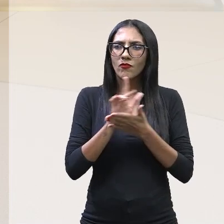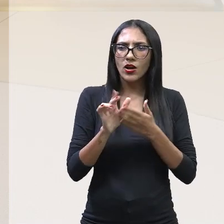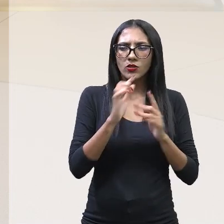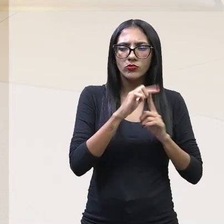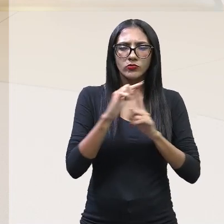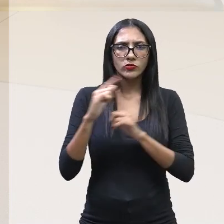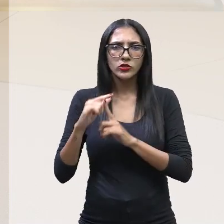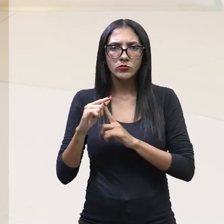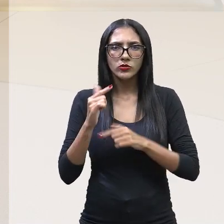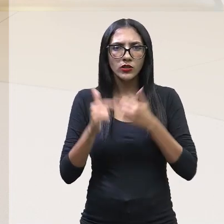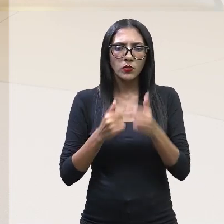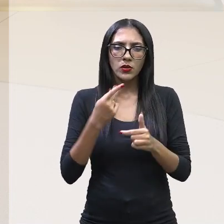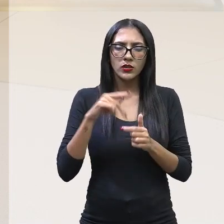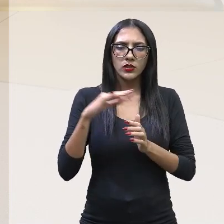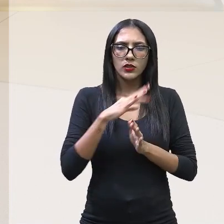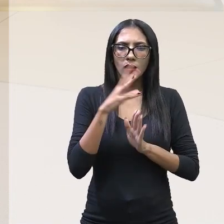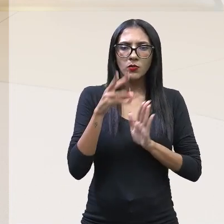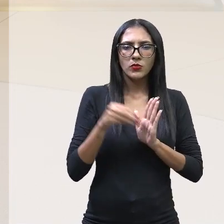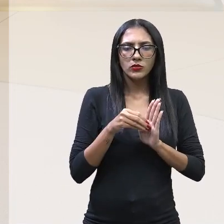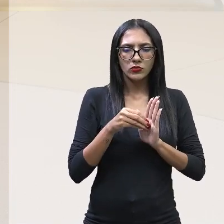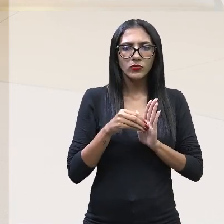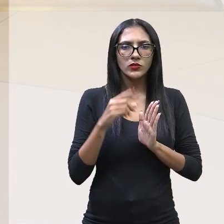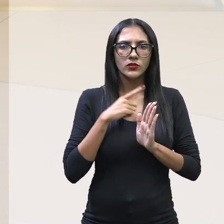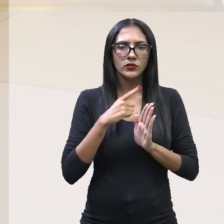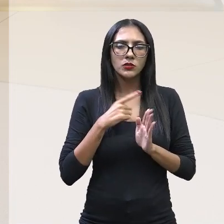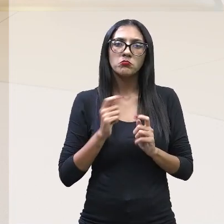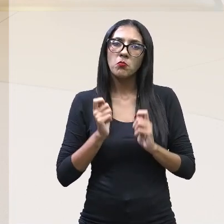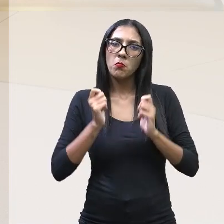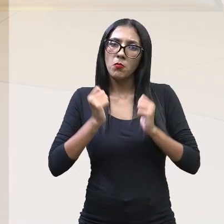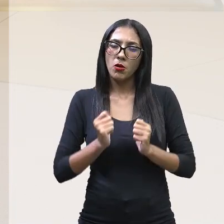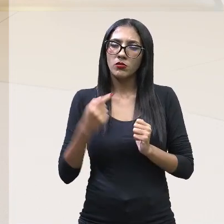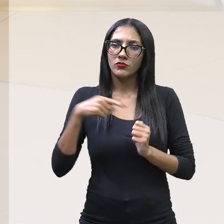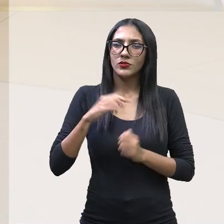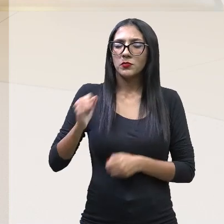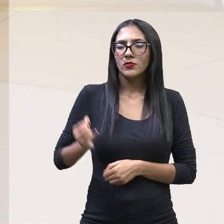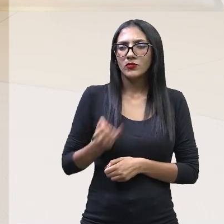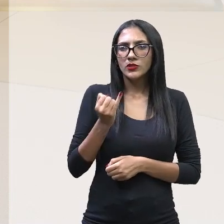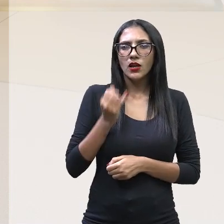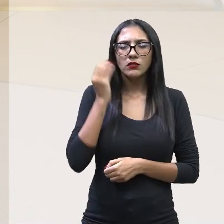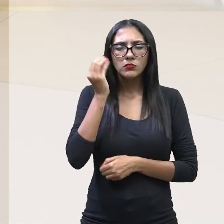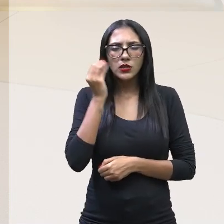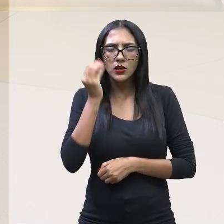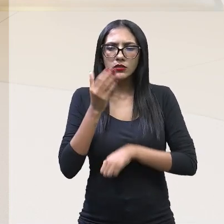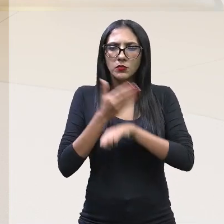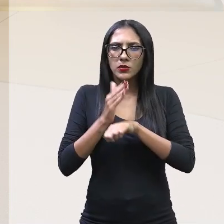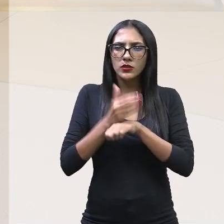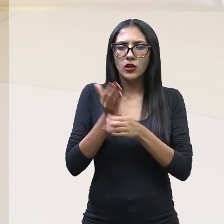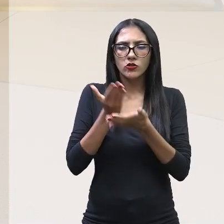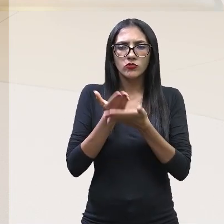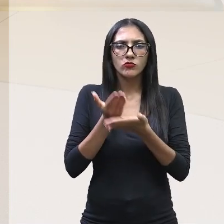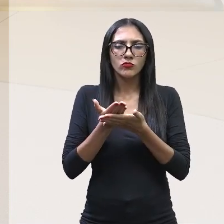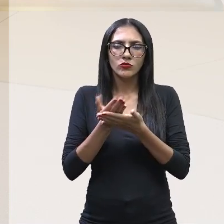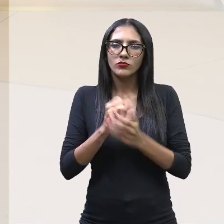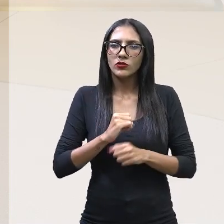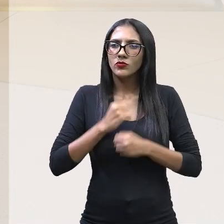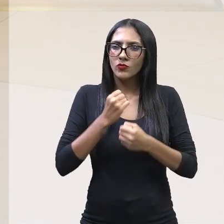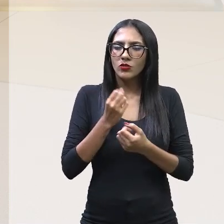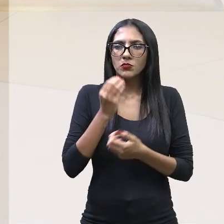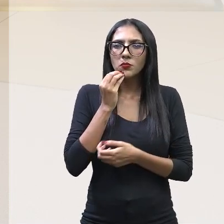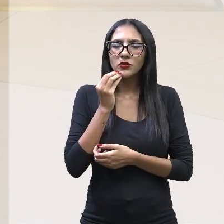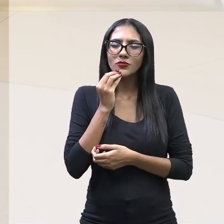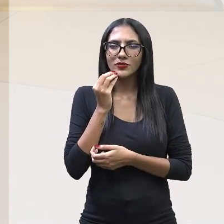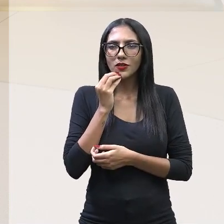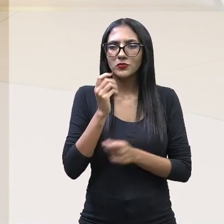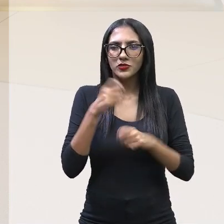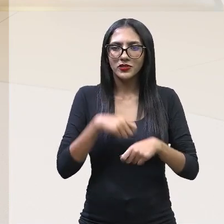na Amazônia Legal, não é, existem. Aproveite as chances, se especialize, estude e corra aí atrás de uma vaga, não é,